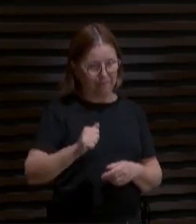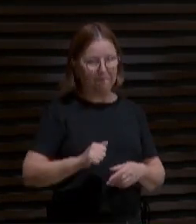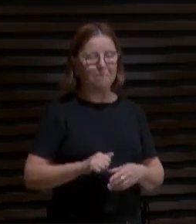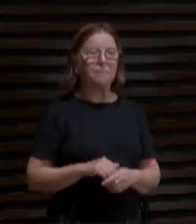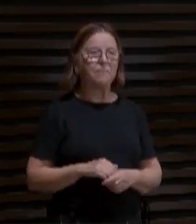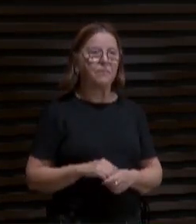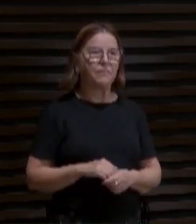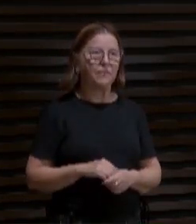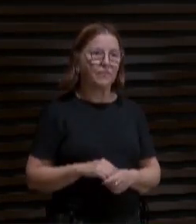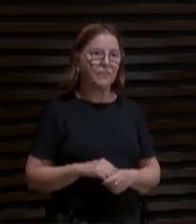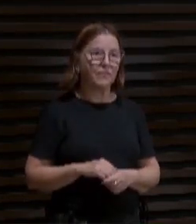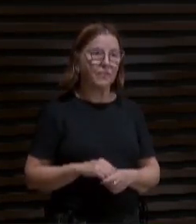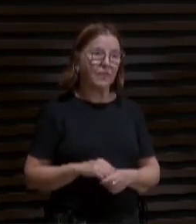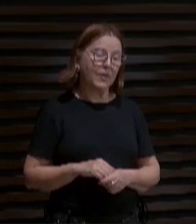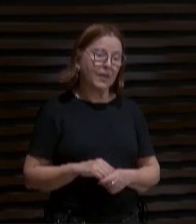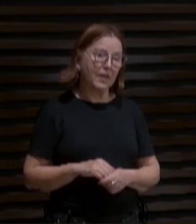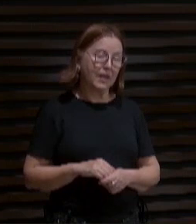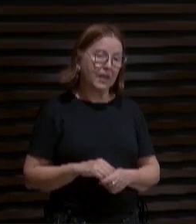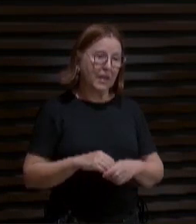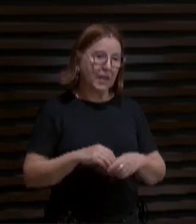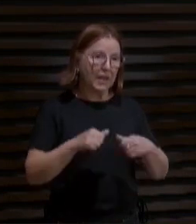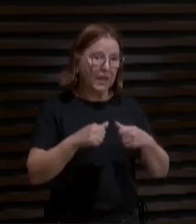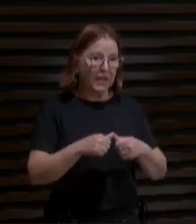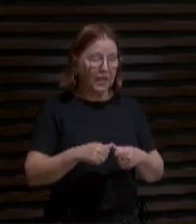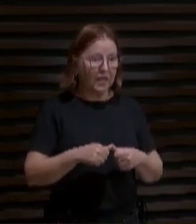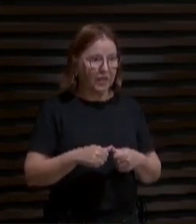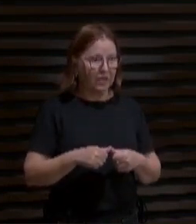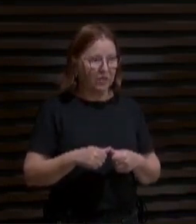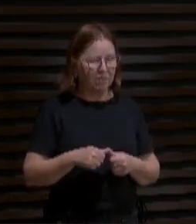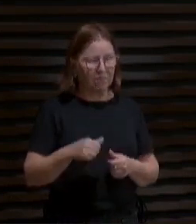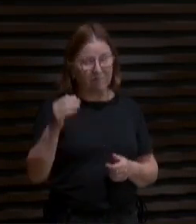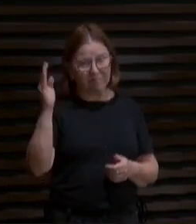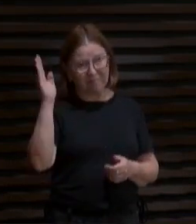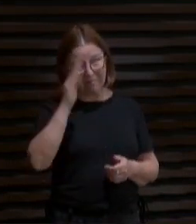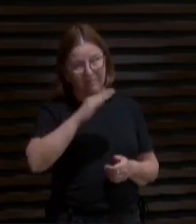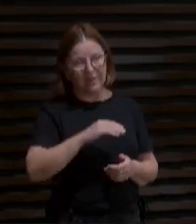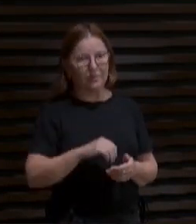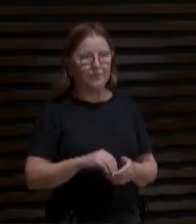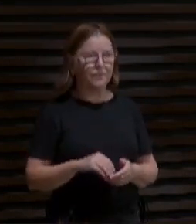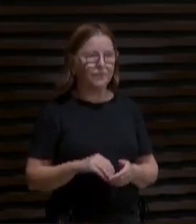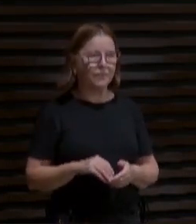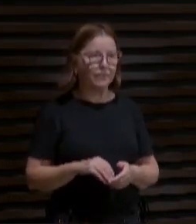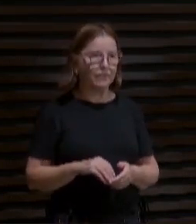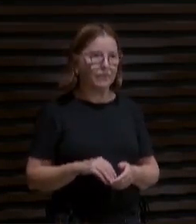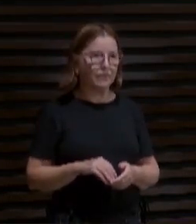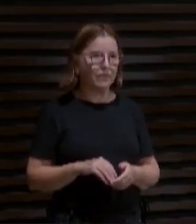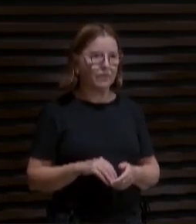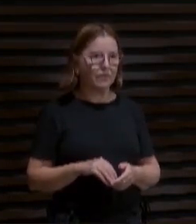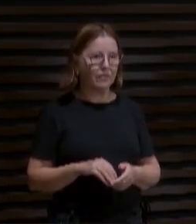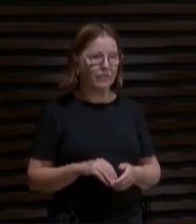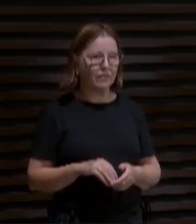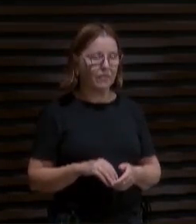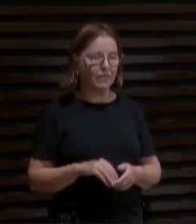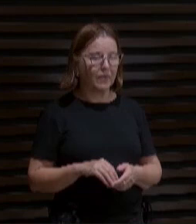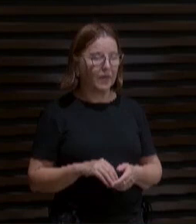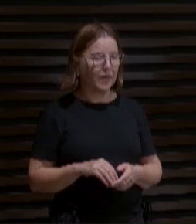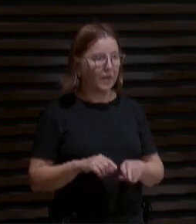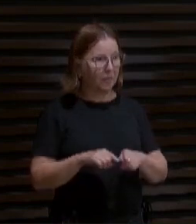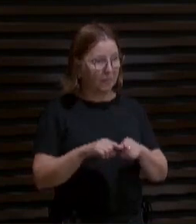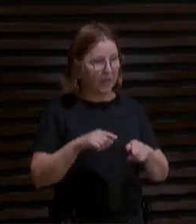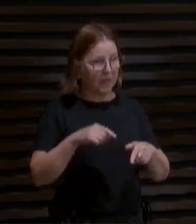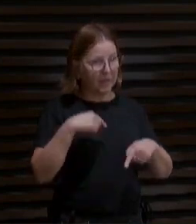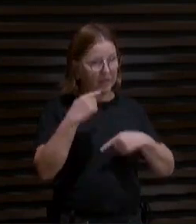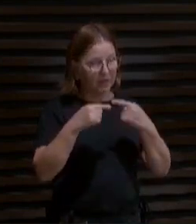E foi a praga terrível. Mas o que ele foi ver depois? Ele disse o seguinte, aí